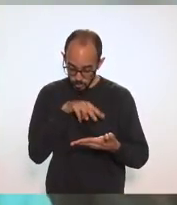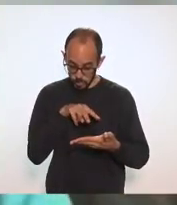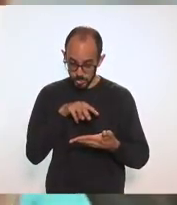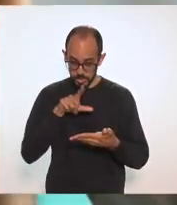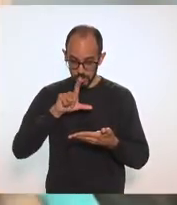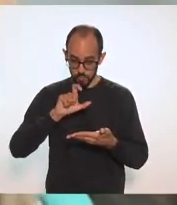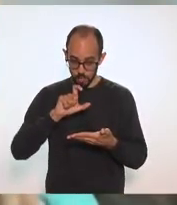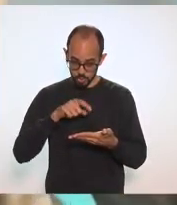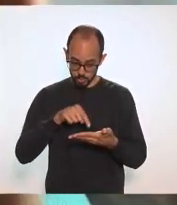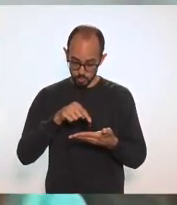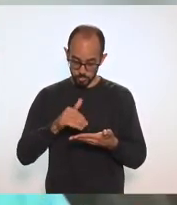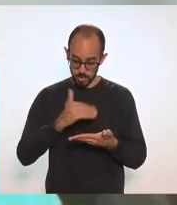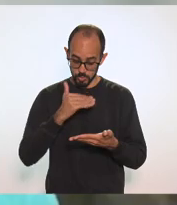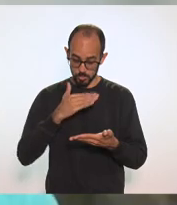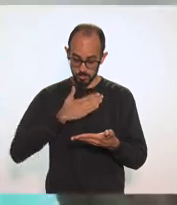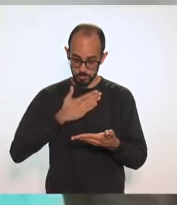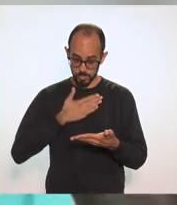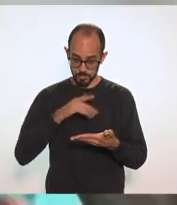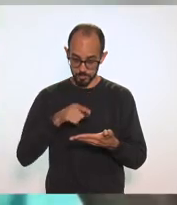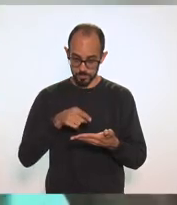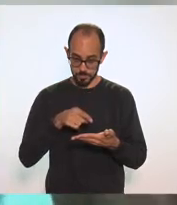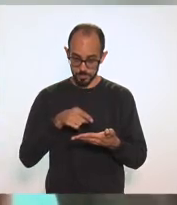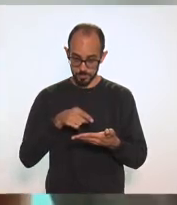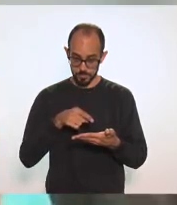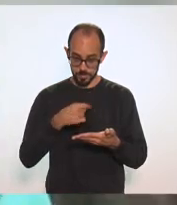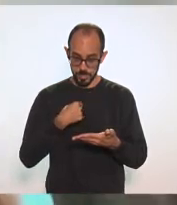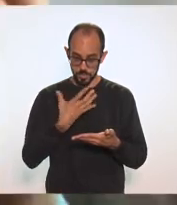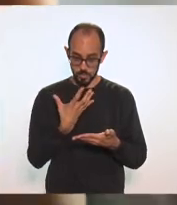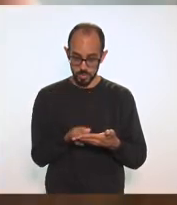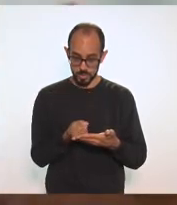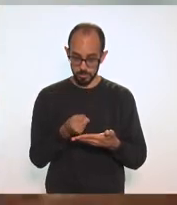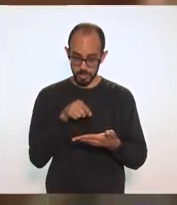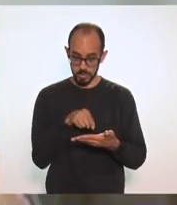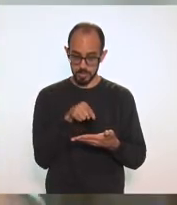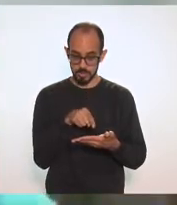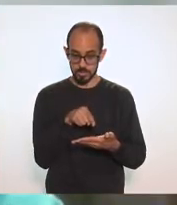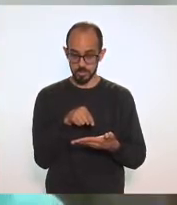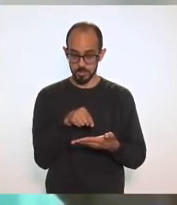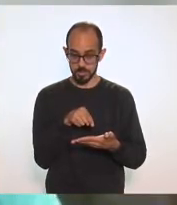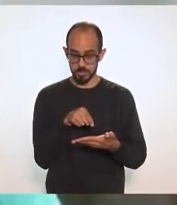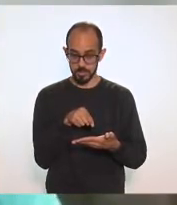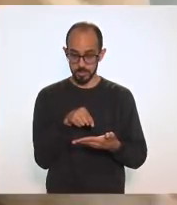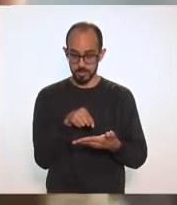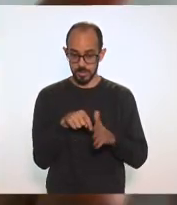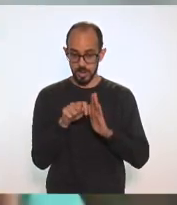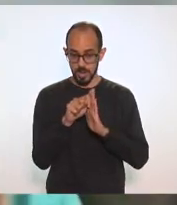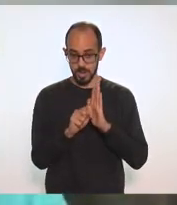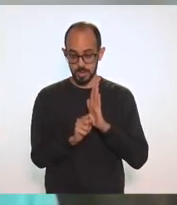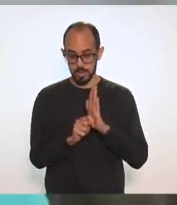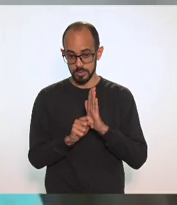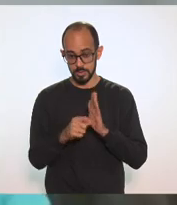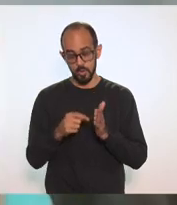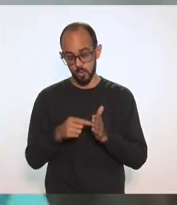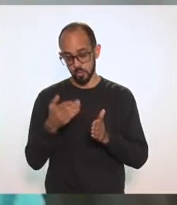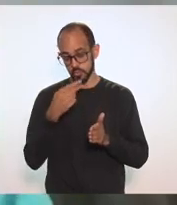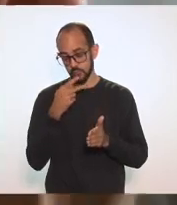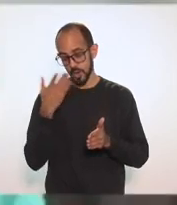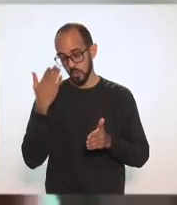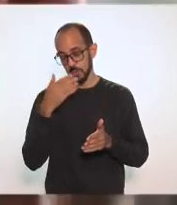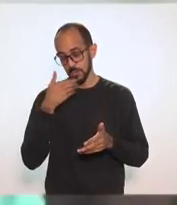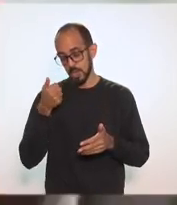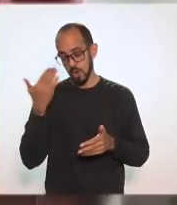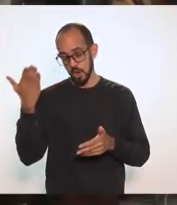de acompanhar o que fazia o deputado Márcio Paixão com o que eu recebi. Mas eu concordo que a redação inicial era melhor, mas não foi... Não tem problema.